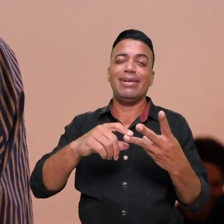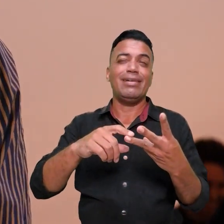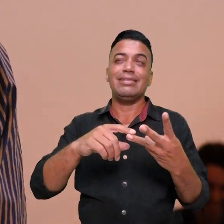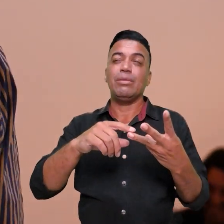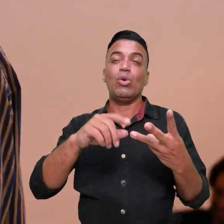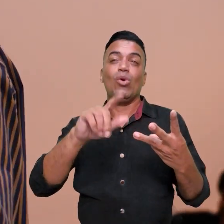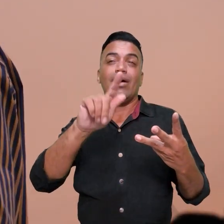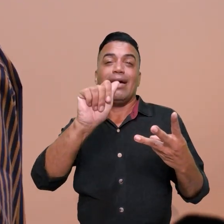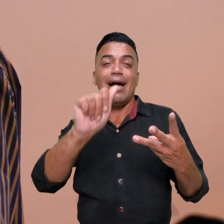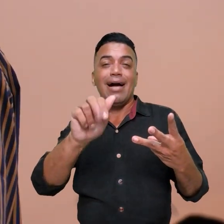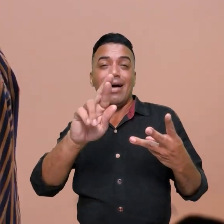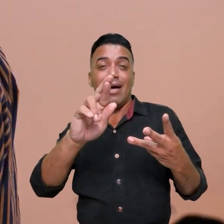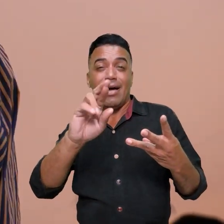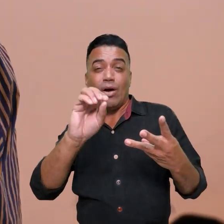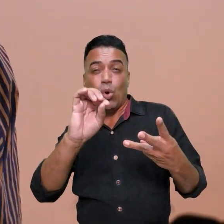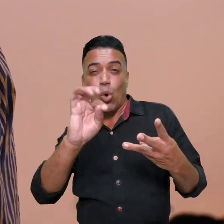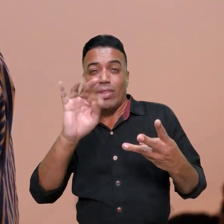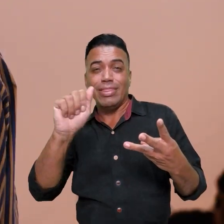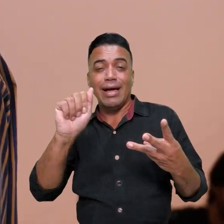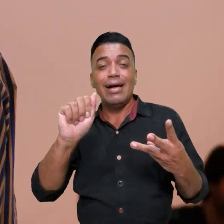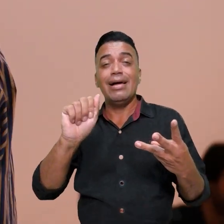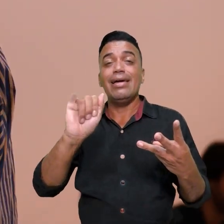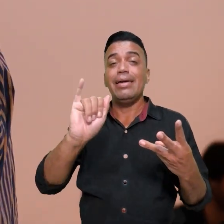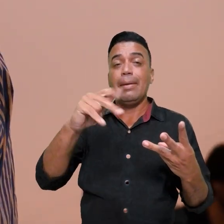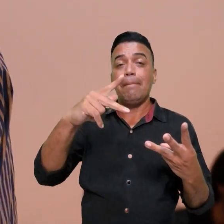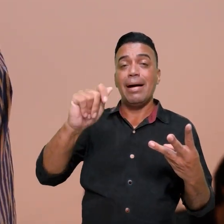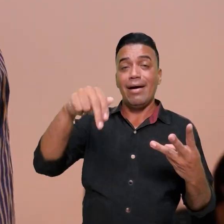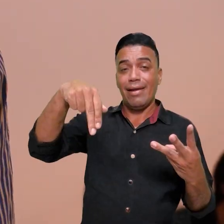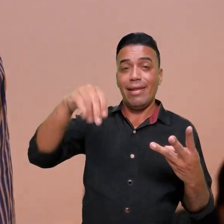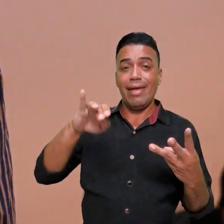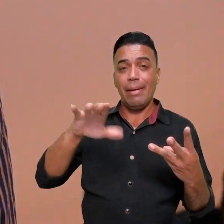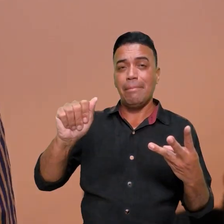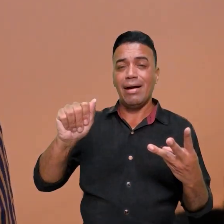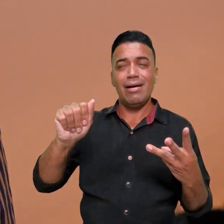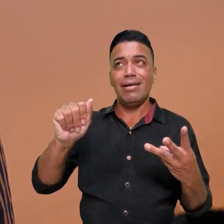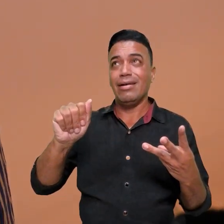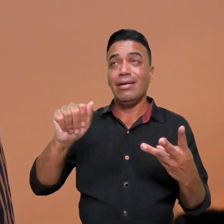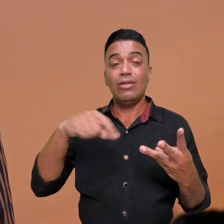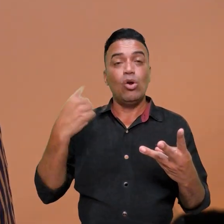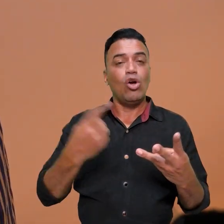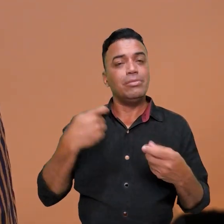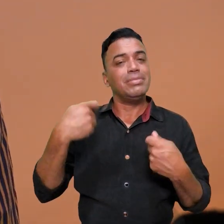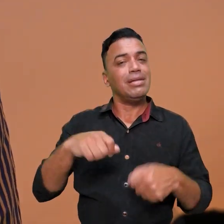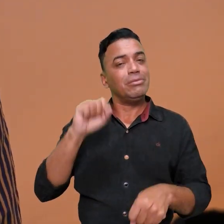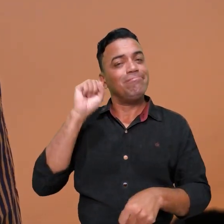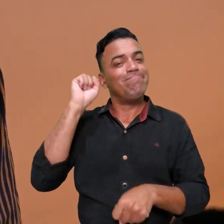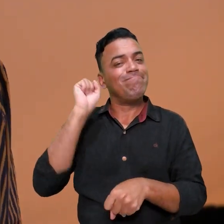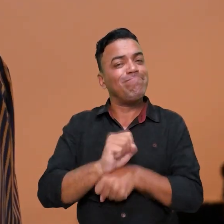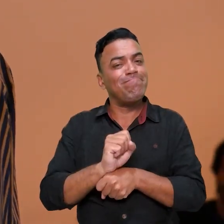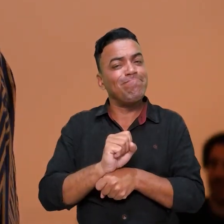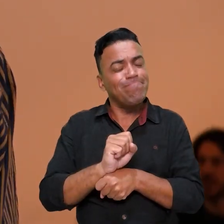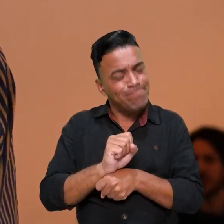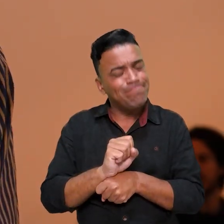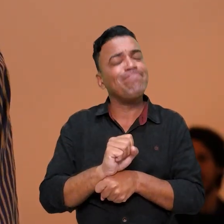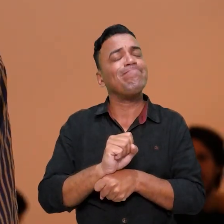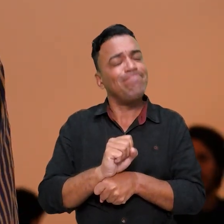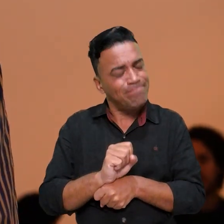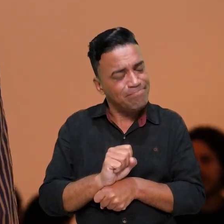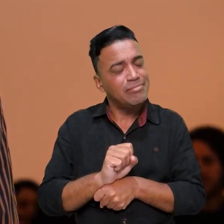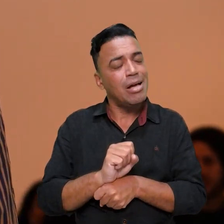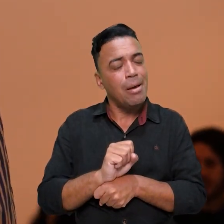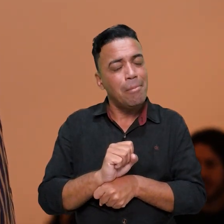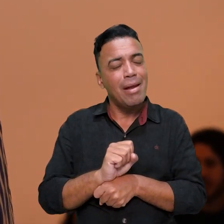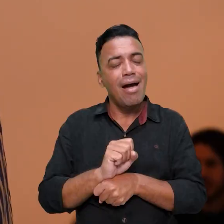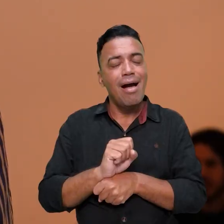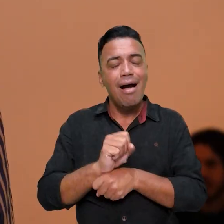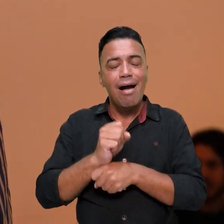eu concordo com vocês que nós precisamos realmente dar aquela parada para poder ver